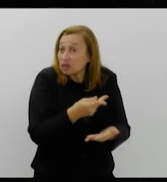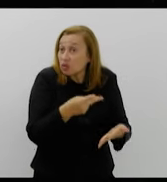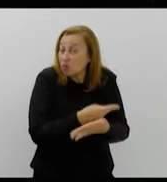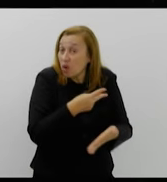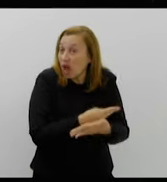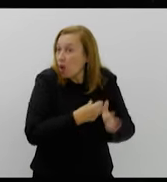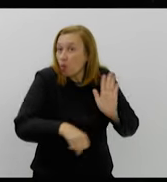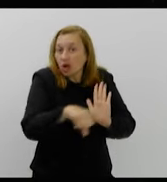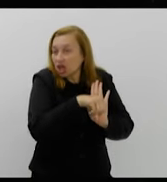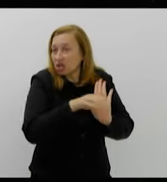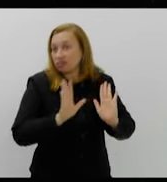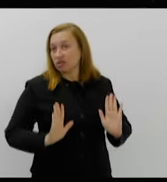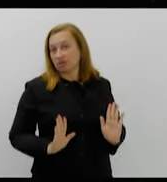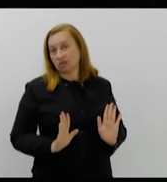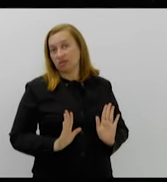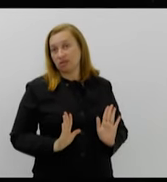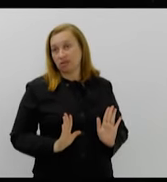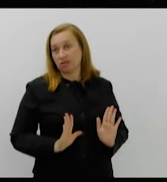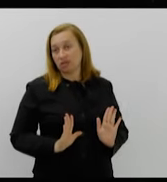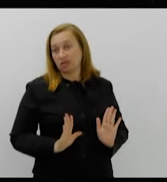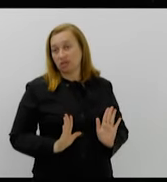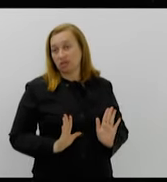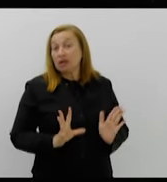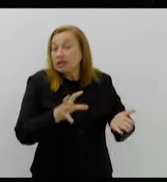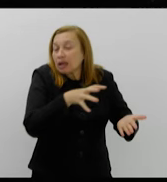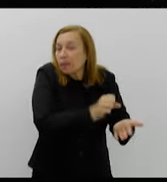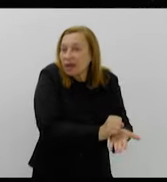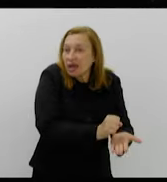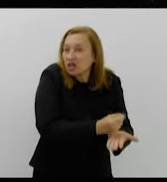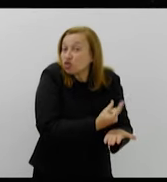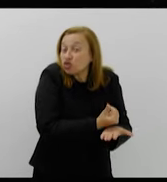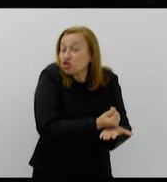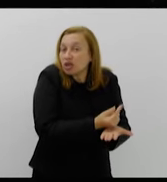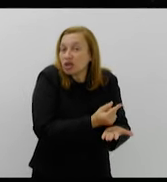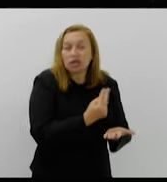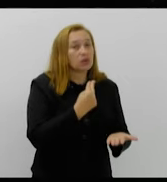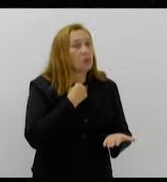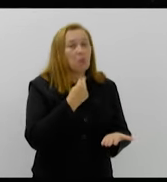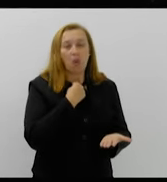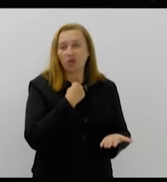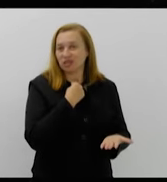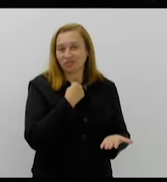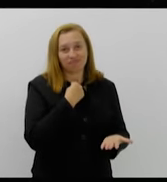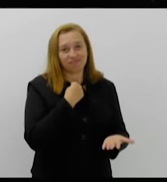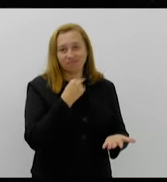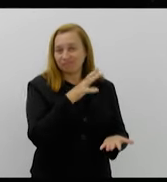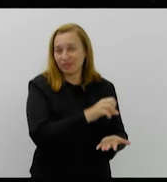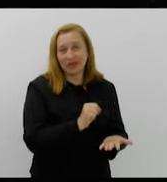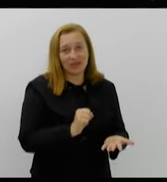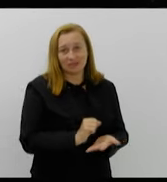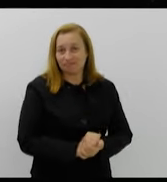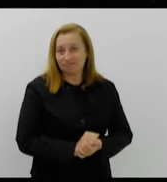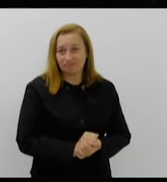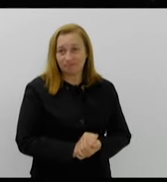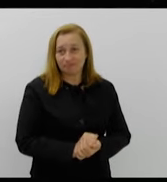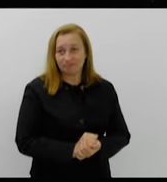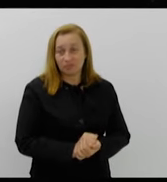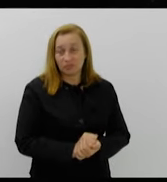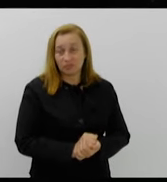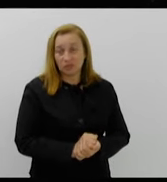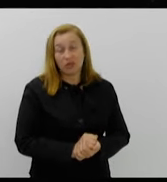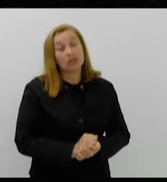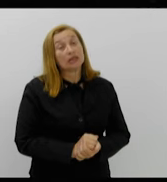ilegalidade e tá mexendo em algo que não deveria est mexendo n então